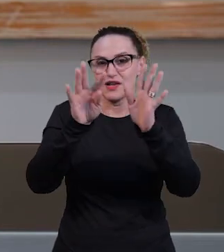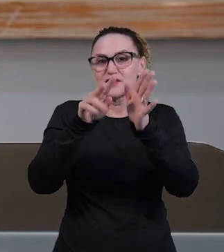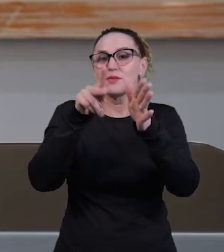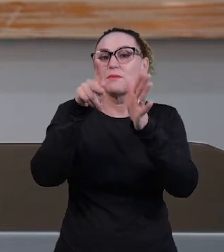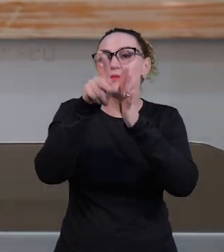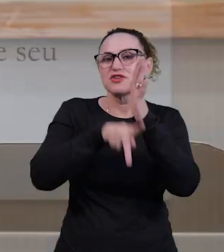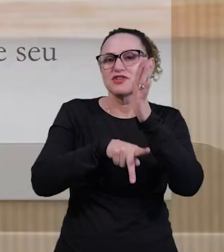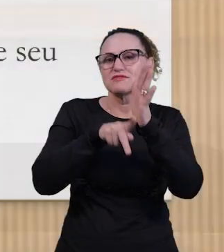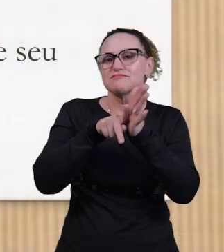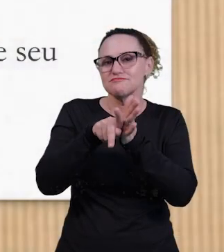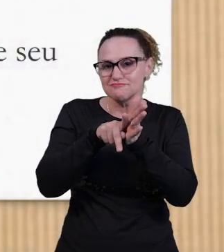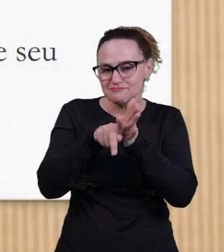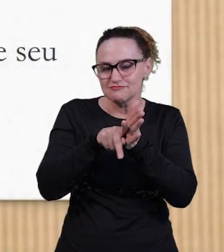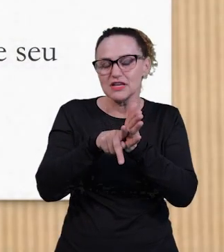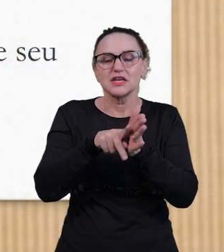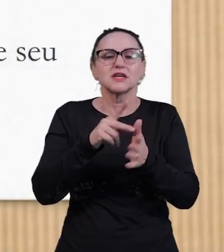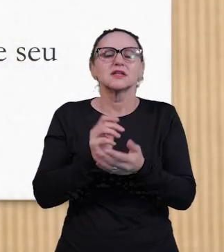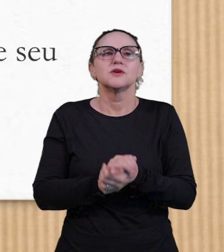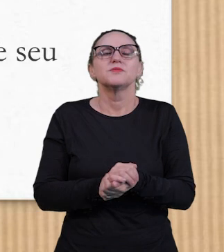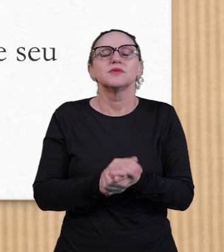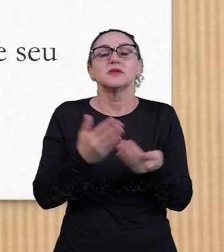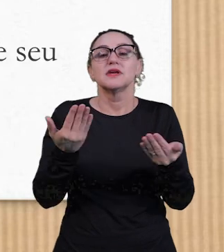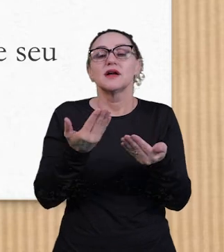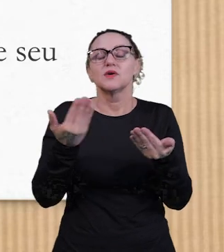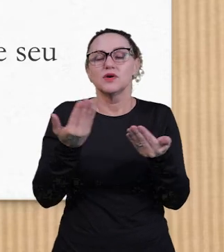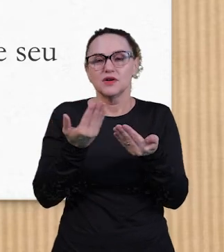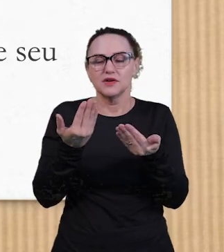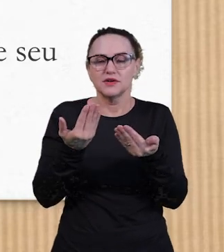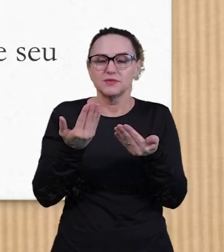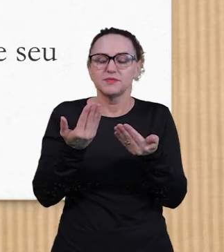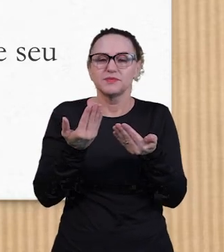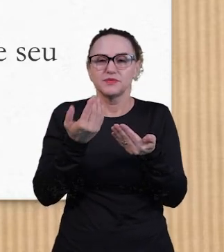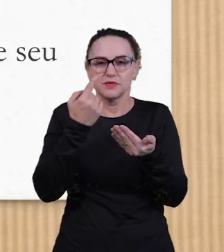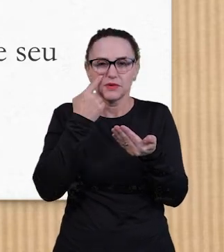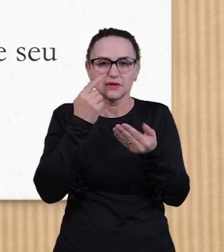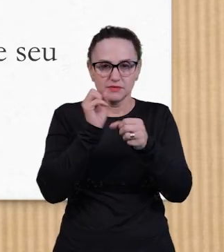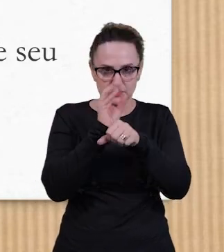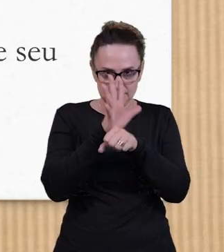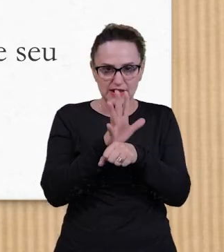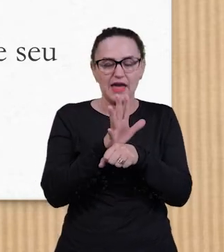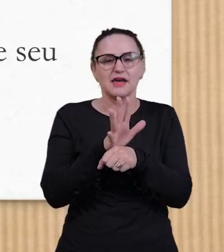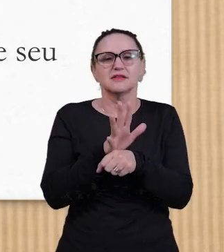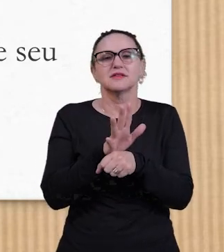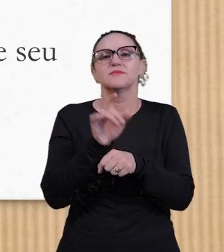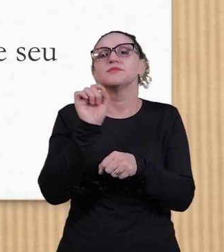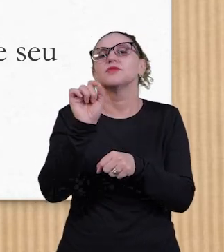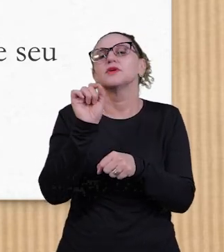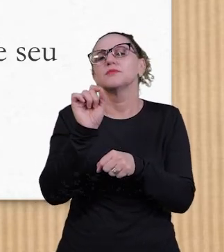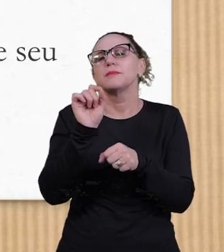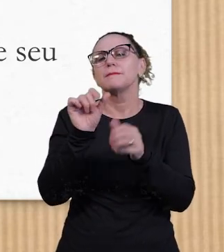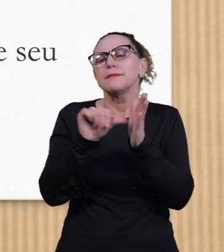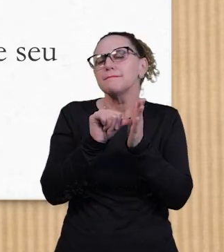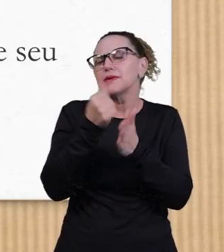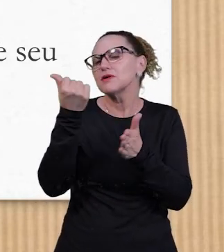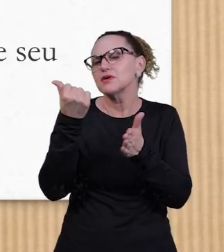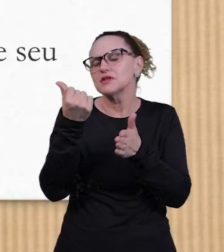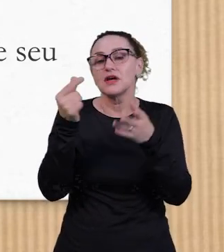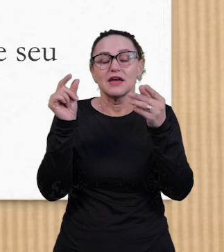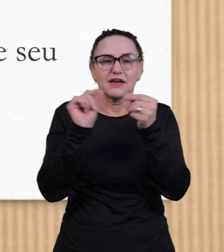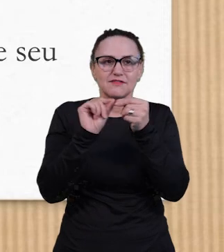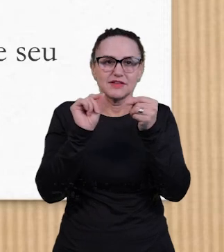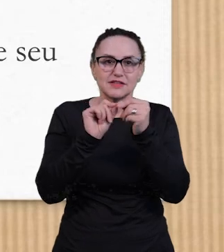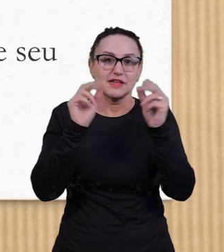voltando então para a análise textual, como está aqui no slide, um primeiro passo é verificar se a referência está de fato